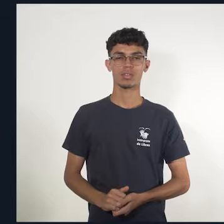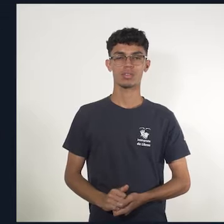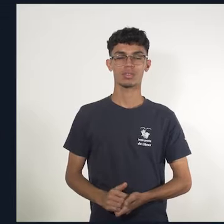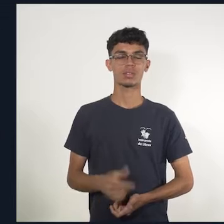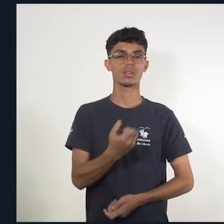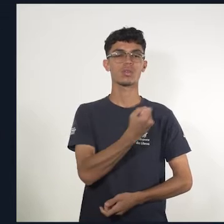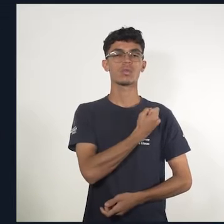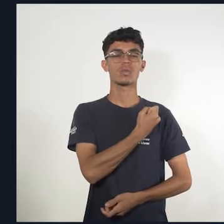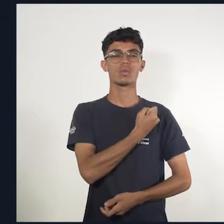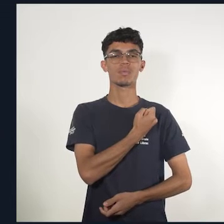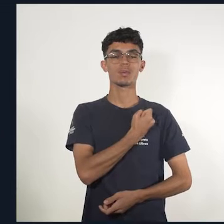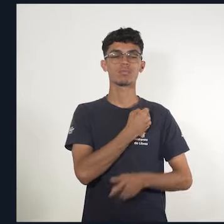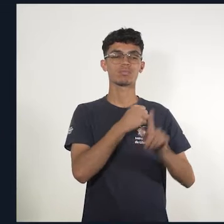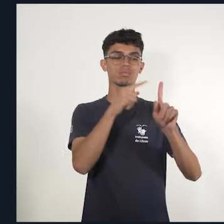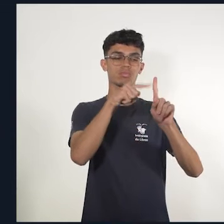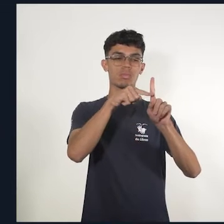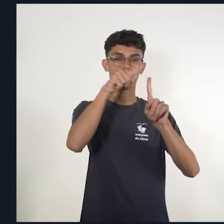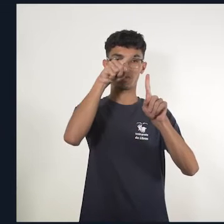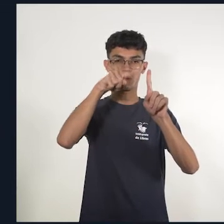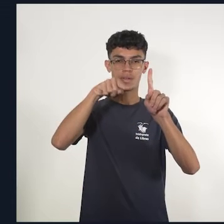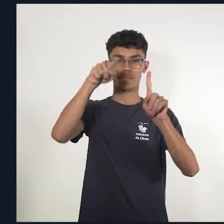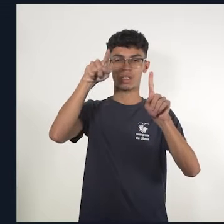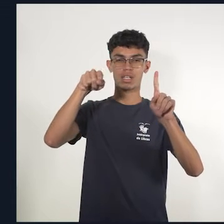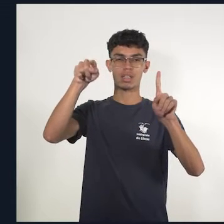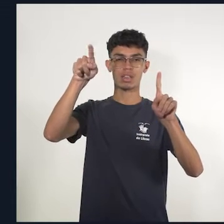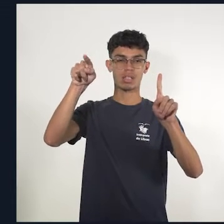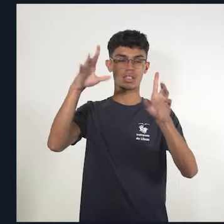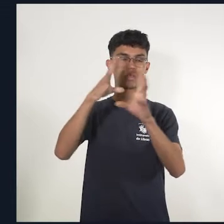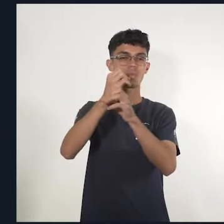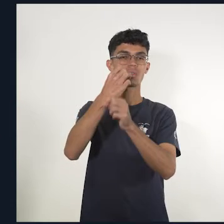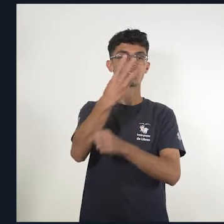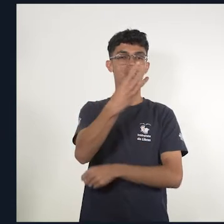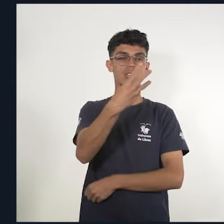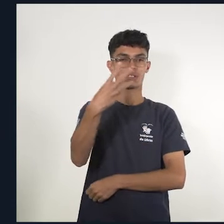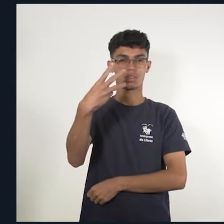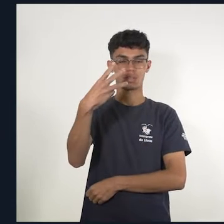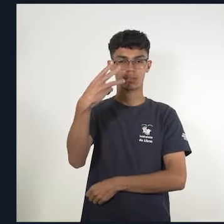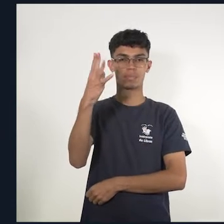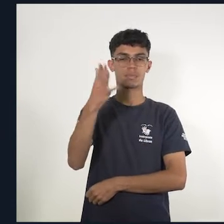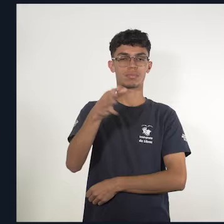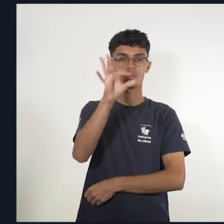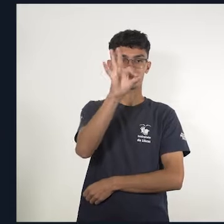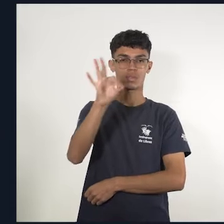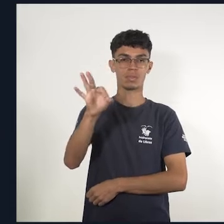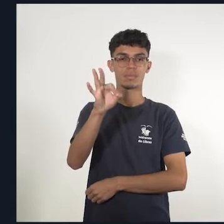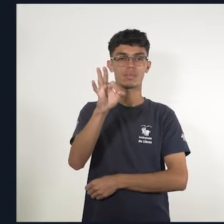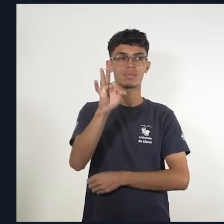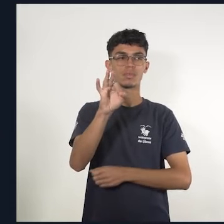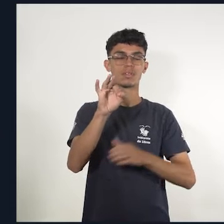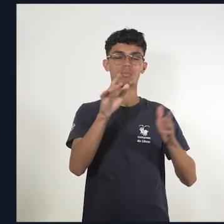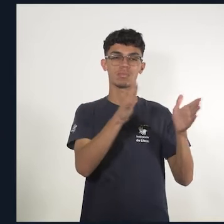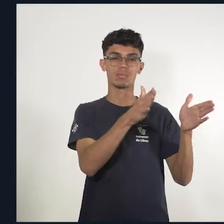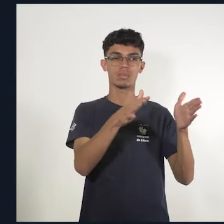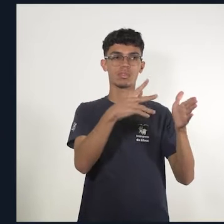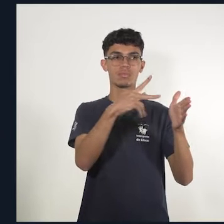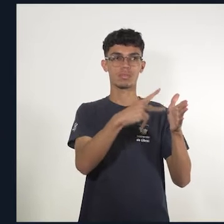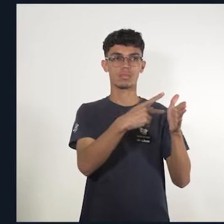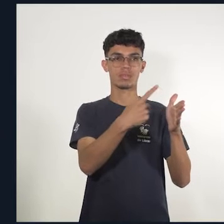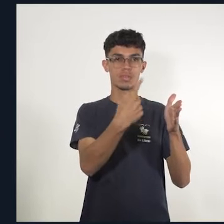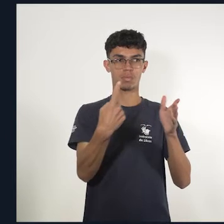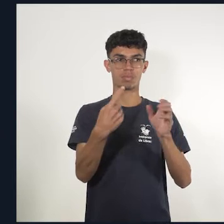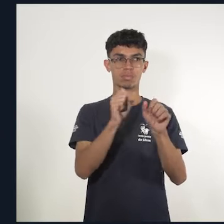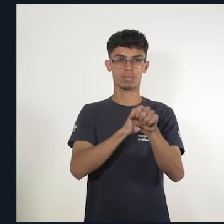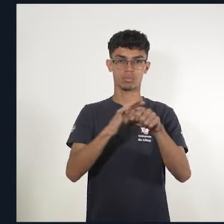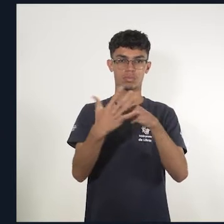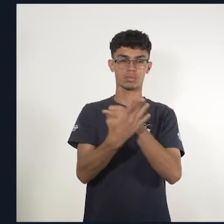os números sobem a 33,5%. O impacto da P1, né, aqui na cidade